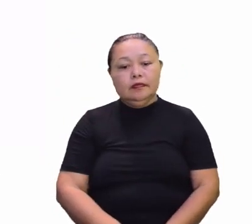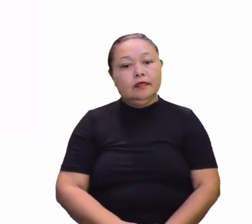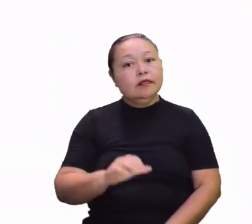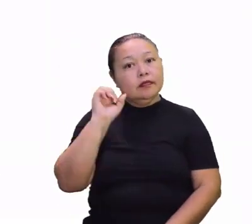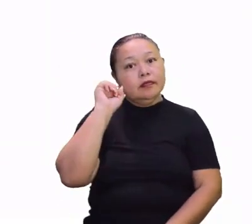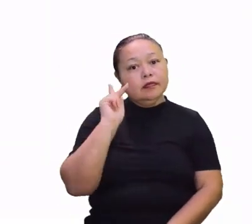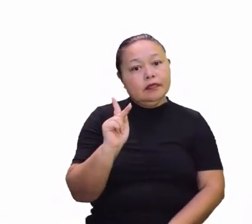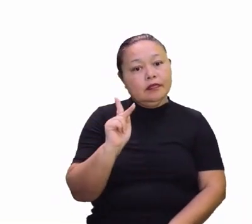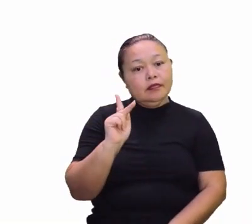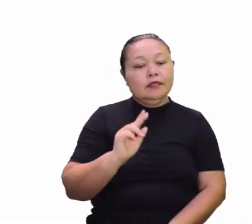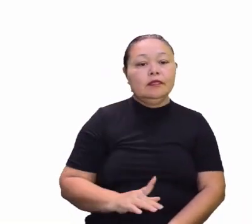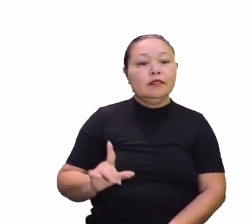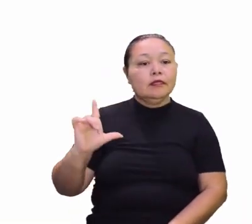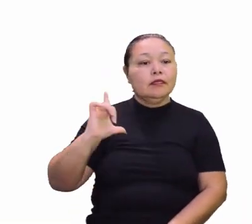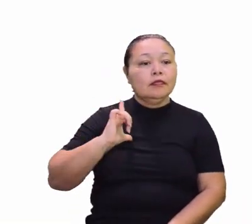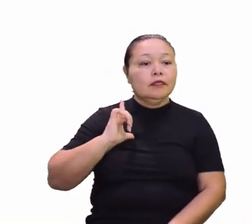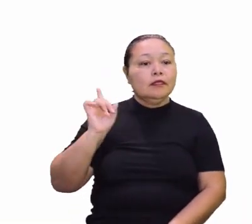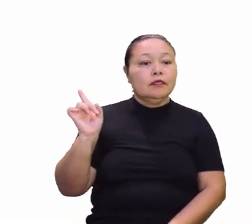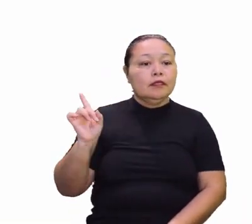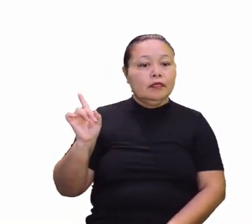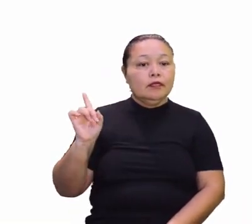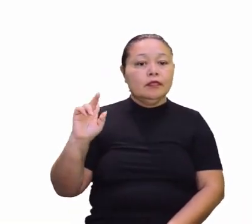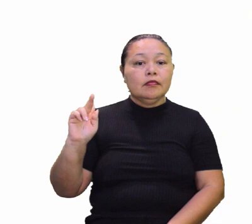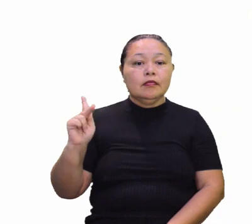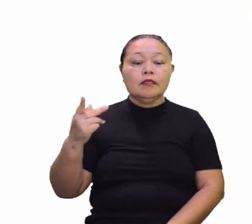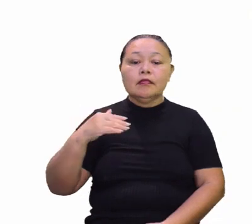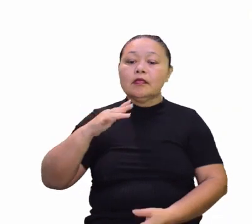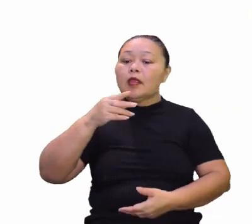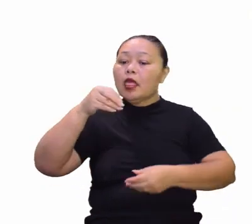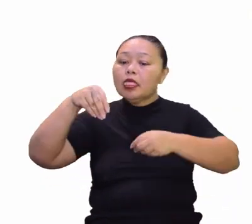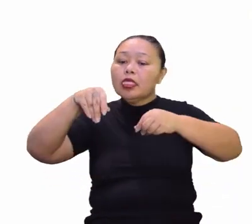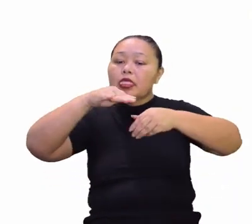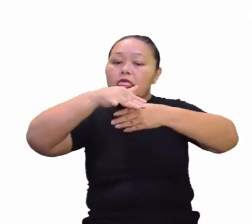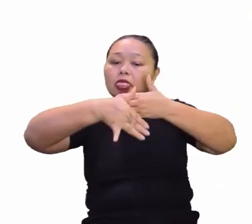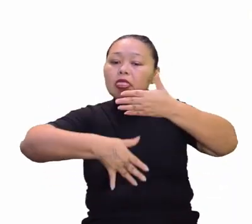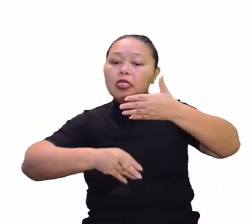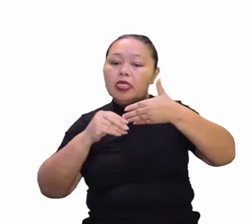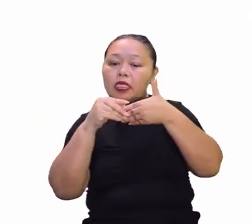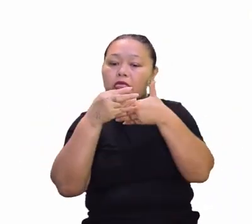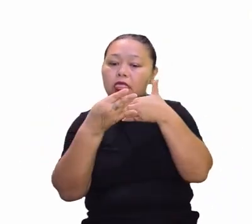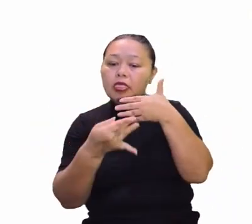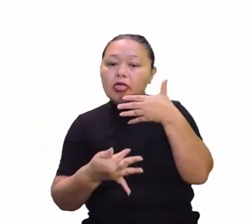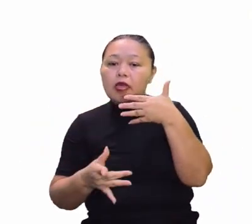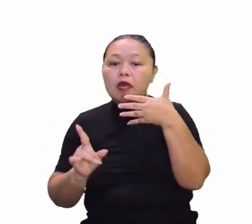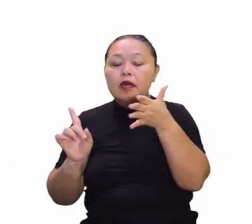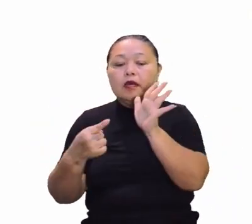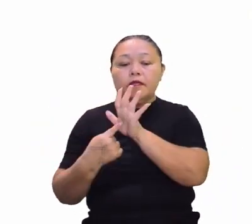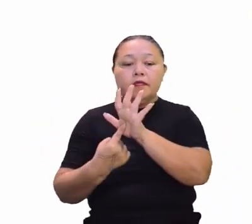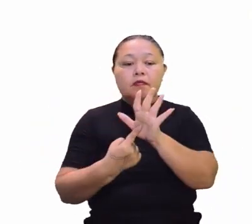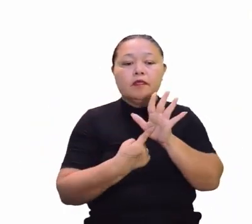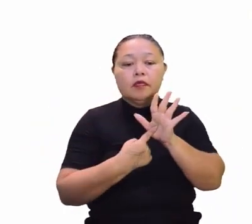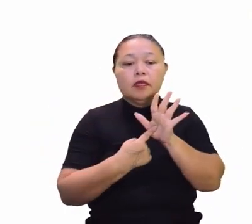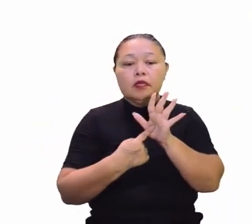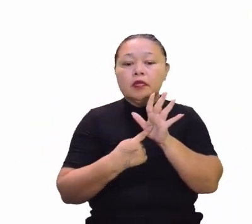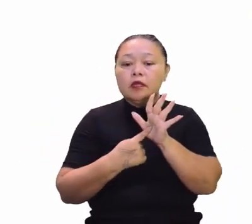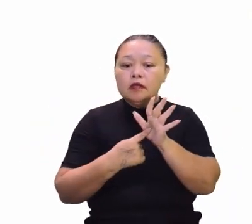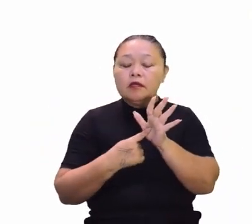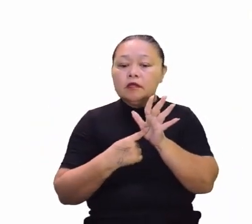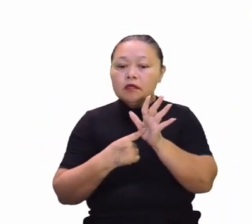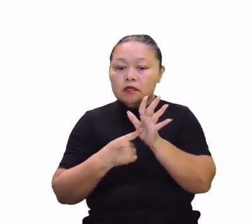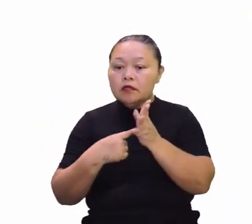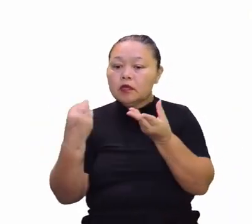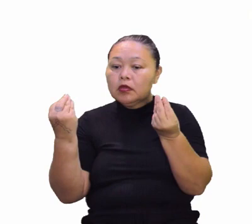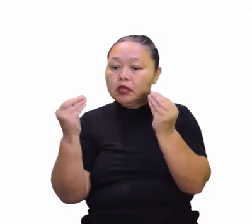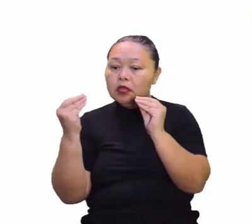Ok? E aí nós temos aí o fenômeno de terras caídas em Rondônia, só para mostrar aí a questão da